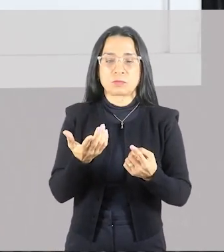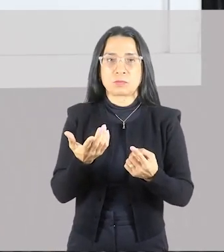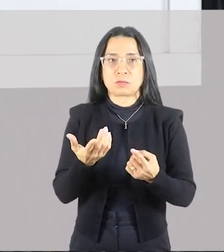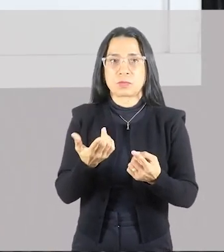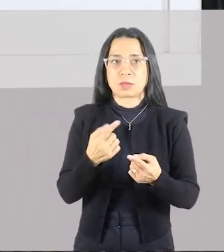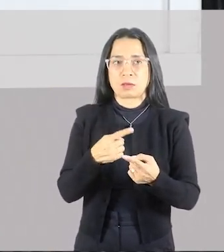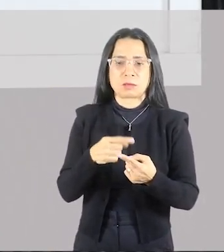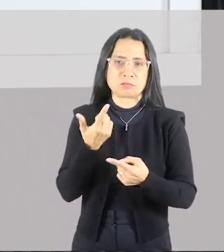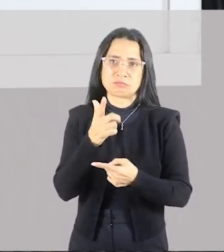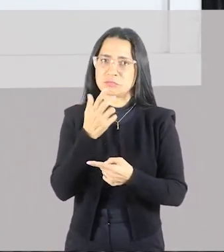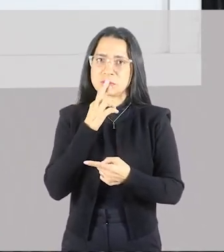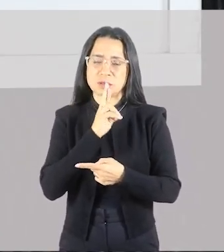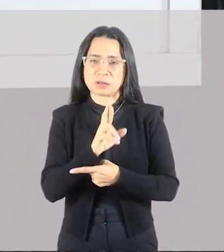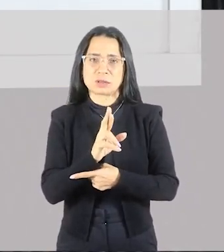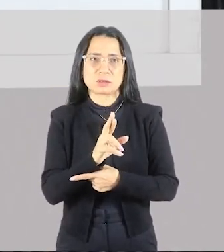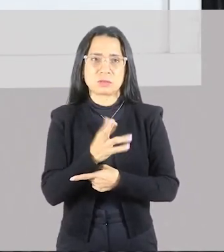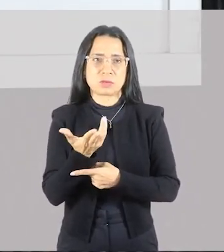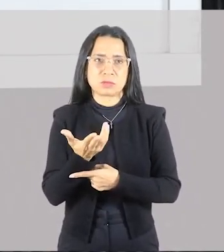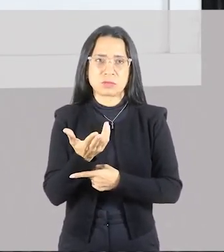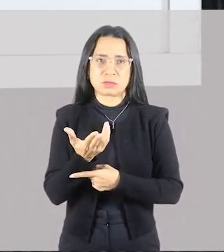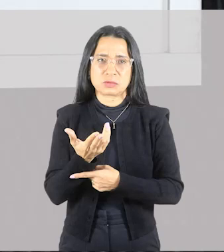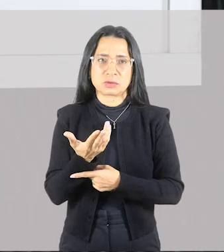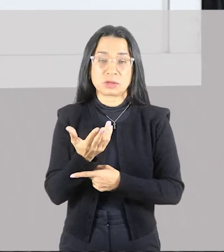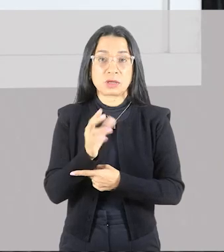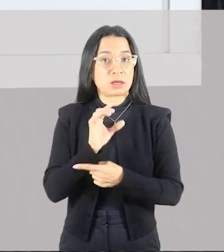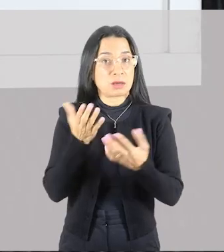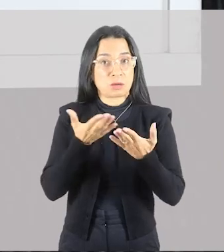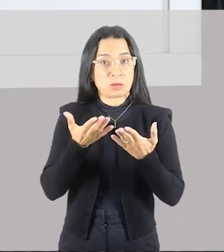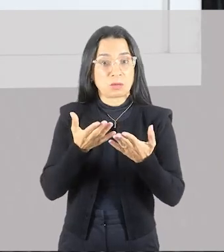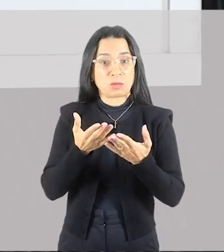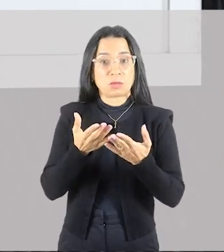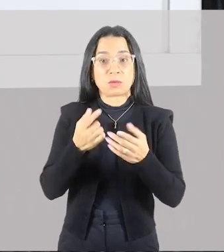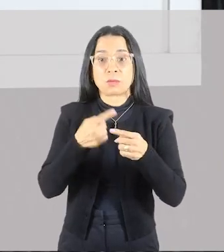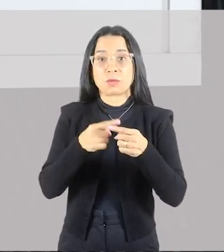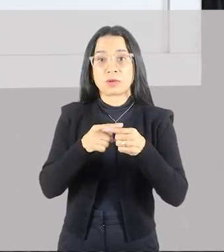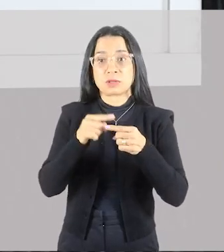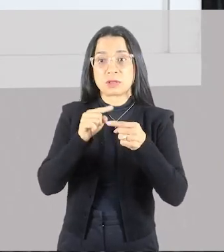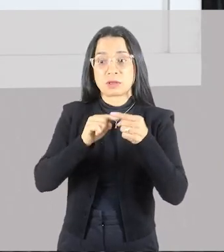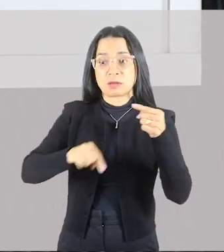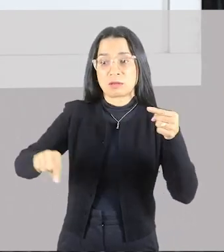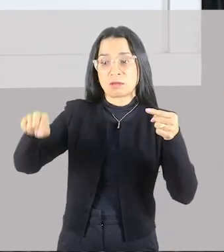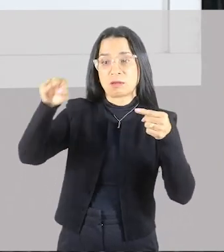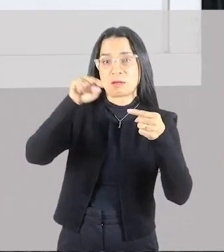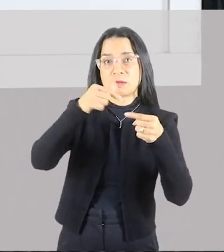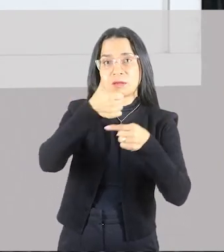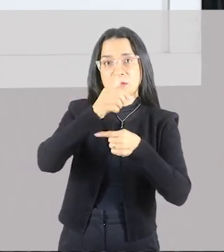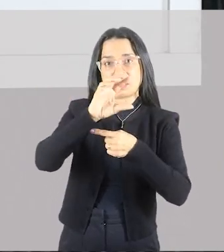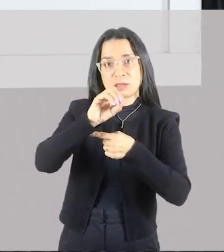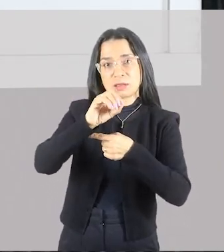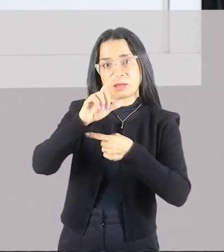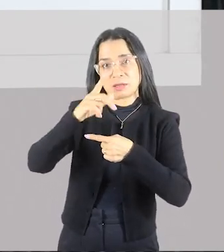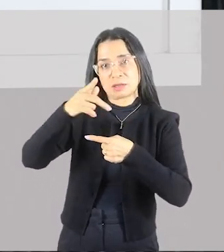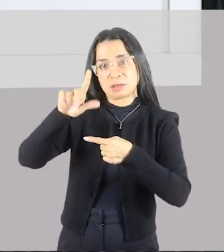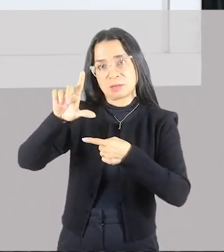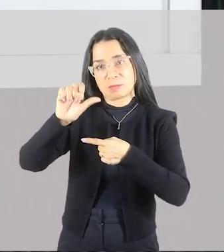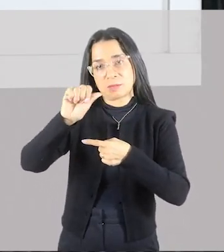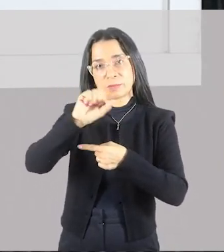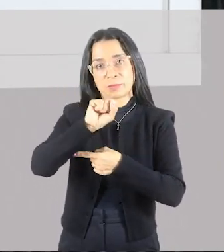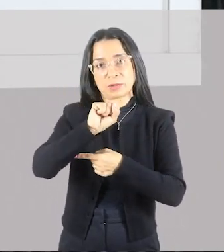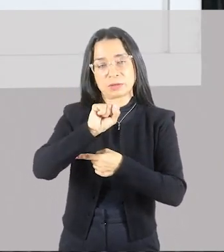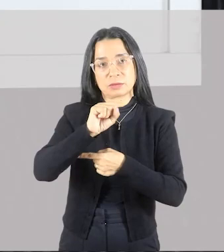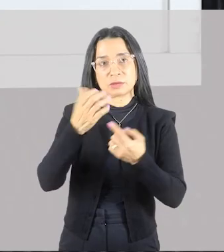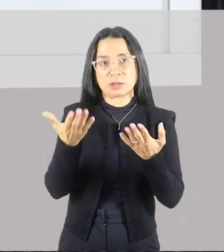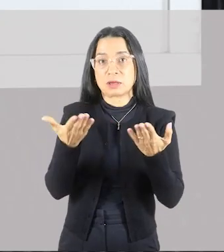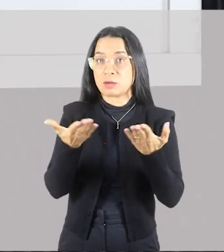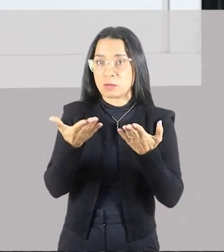Fez 10. Então basta você multiplicar esse carinha aqui por 10, ó, para você ter o valor.